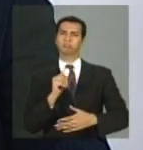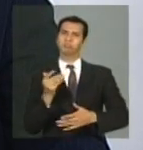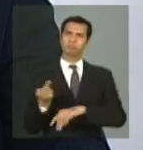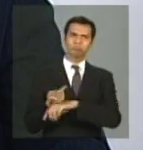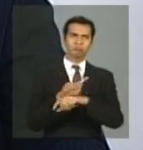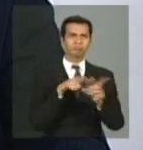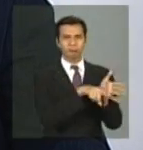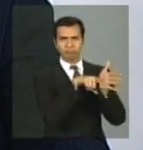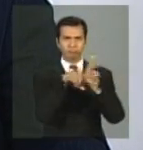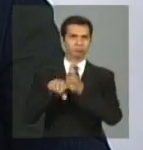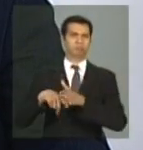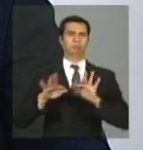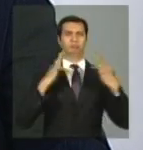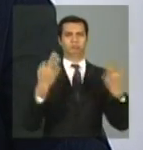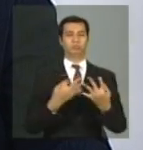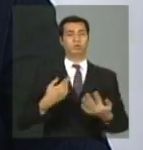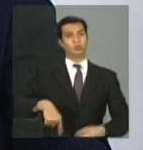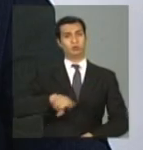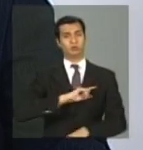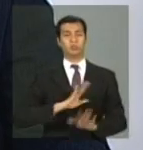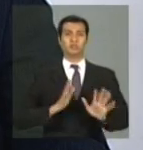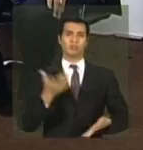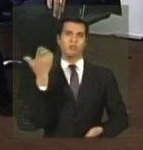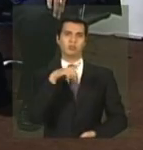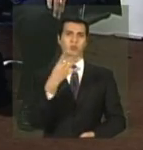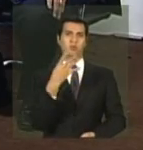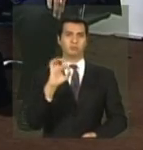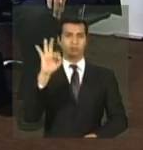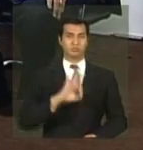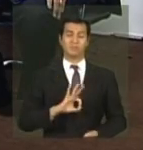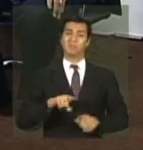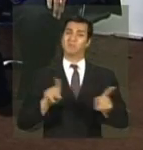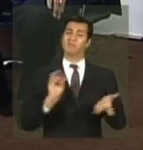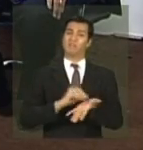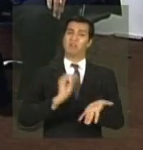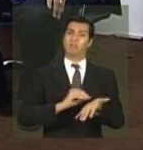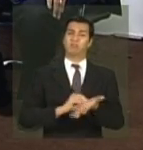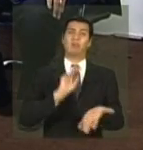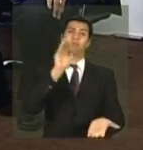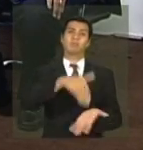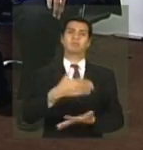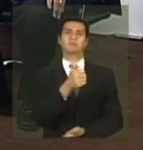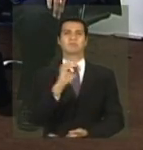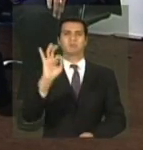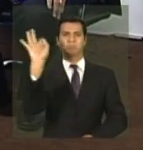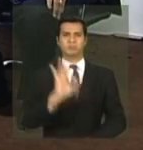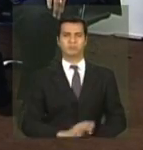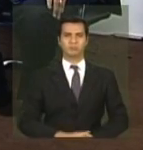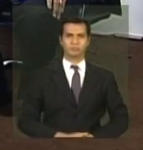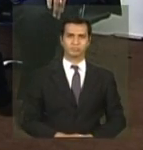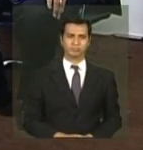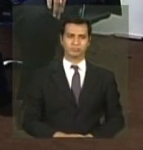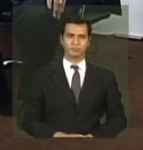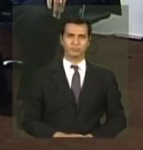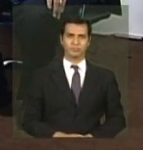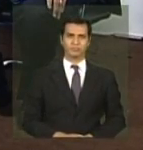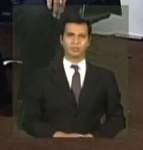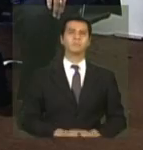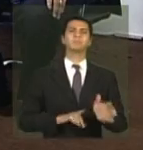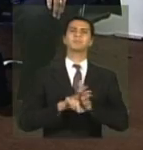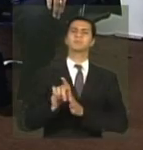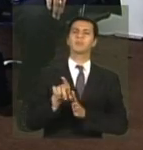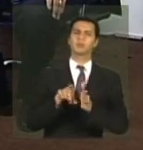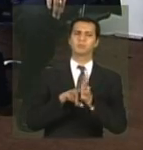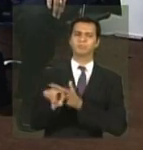estamos longe de chegar aos 100%. Mauro, se a escola não tem um código INEP, como regularizar a situação